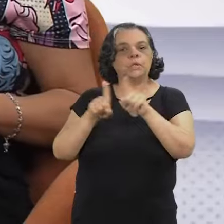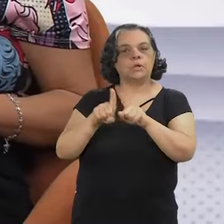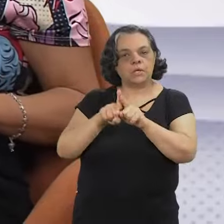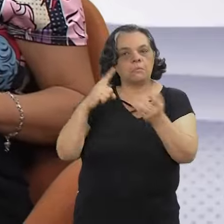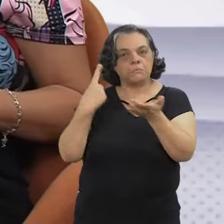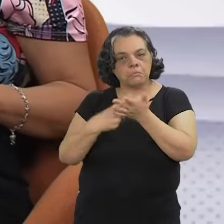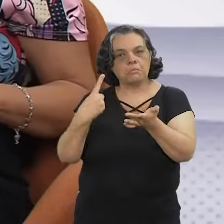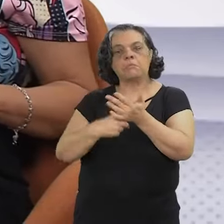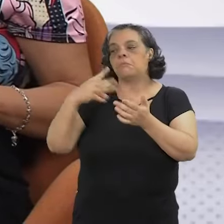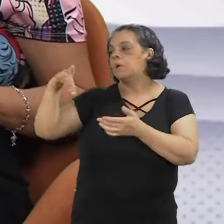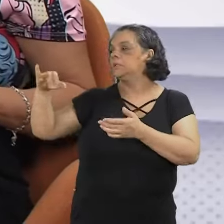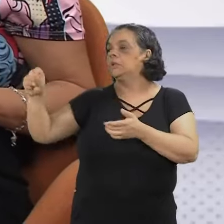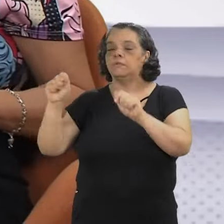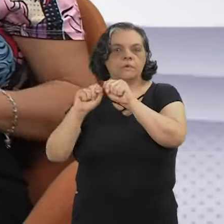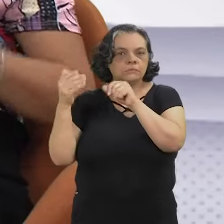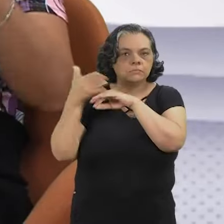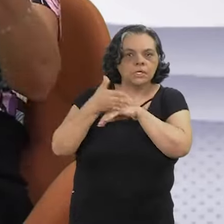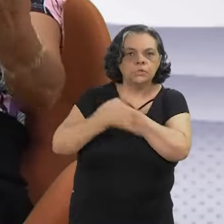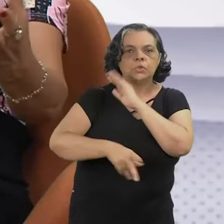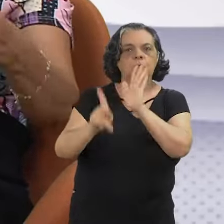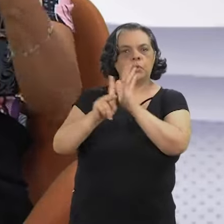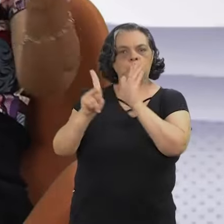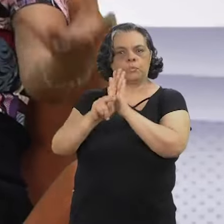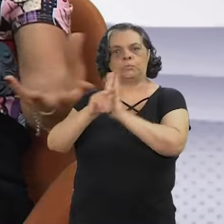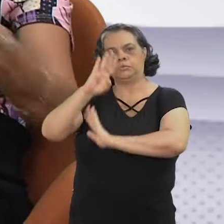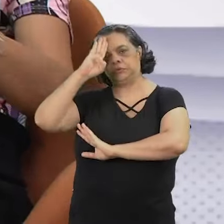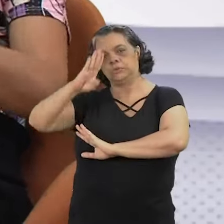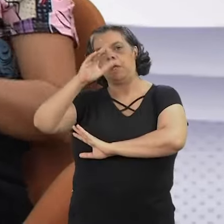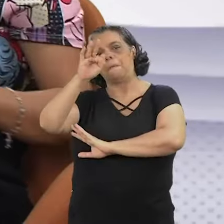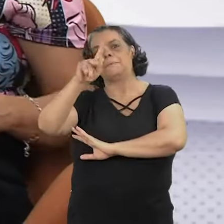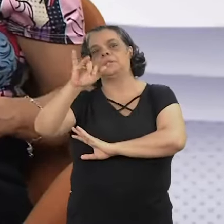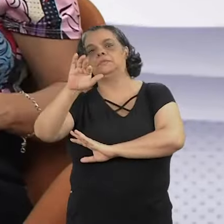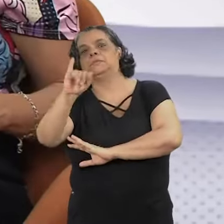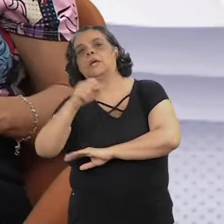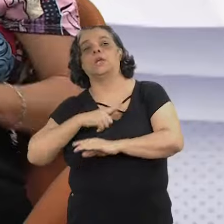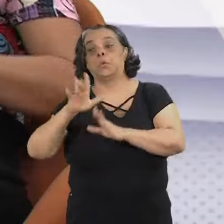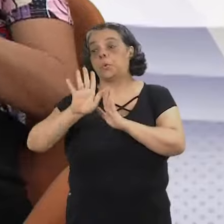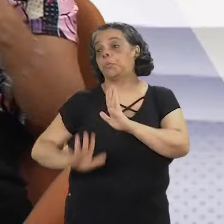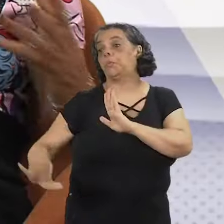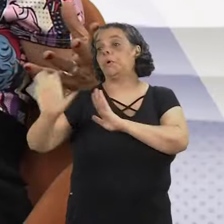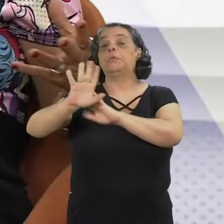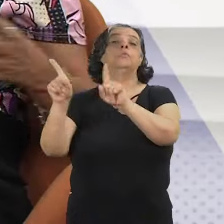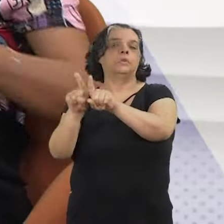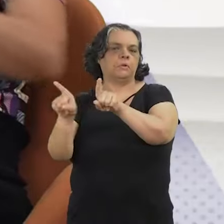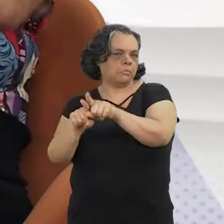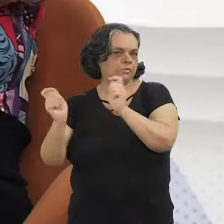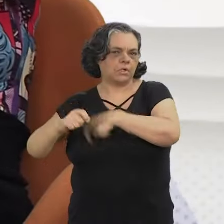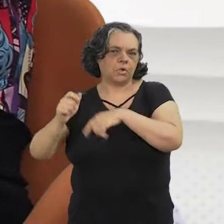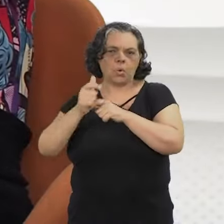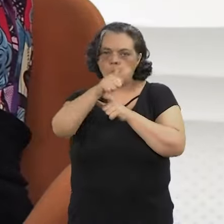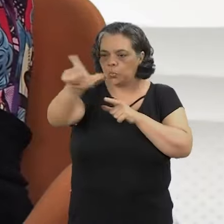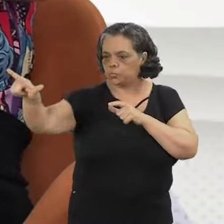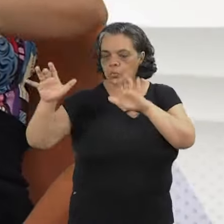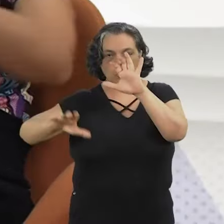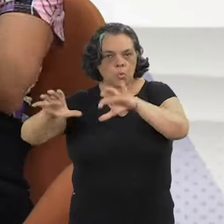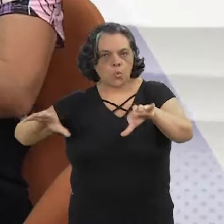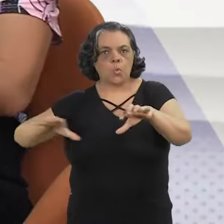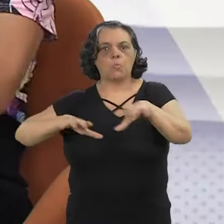que que Martin faz parte né o próprio eh Sargento perifa o próprio mapa e outras instâncias são esses